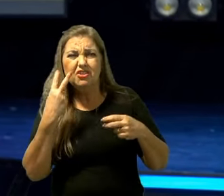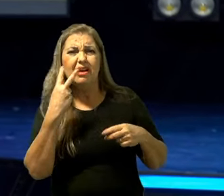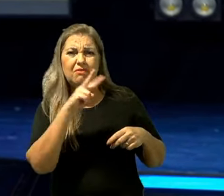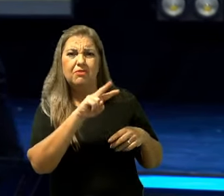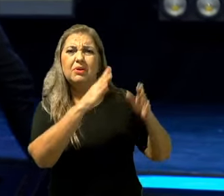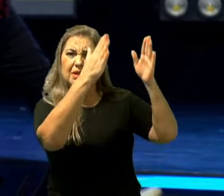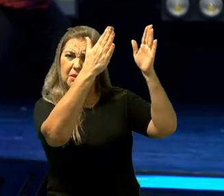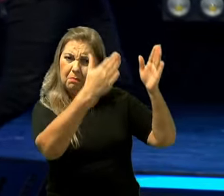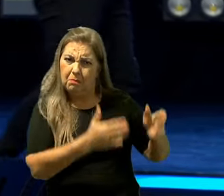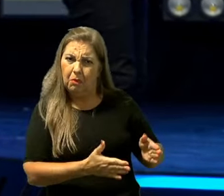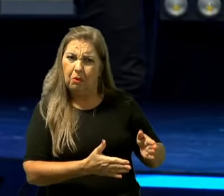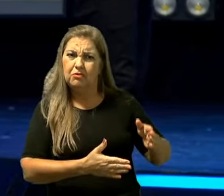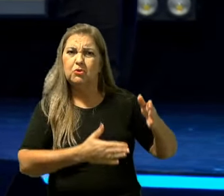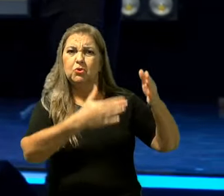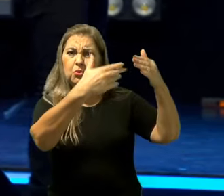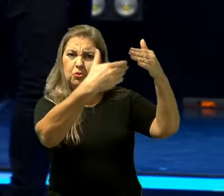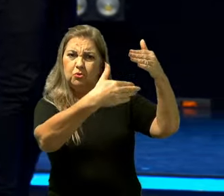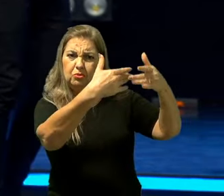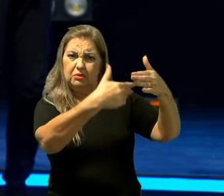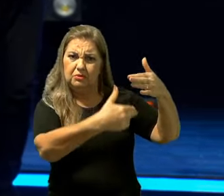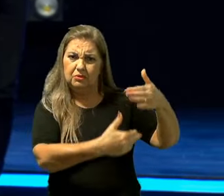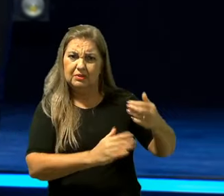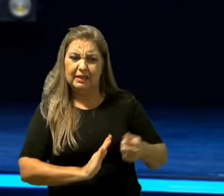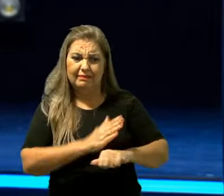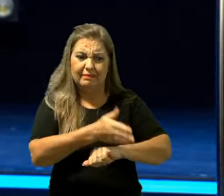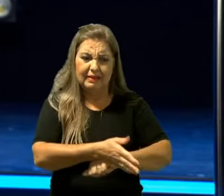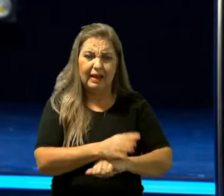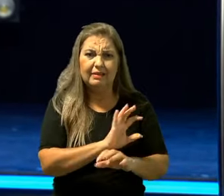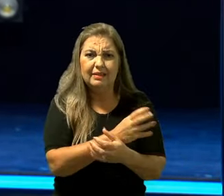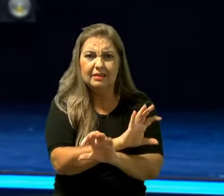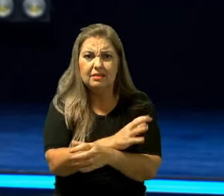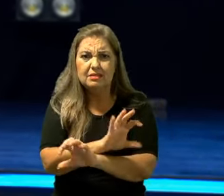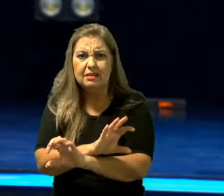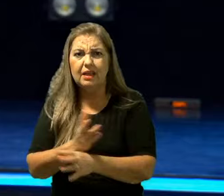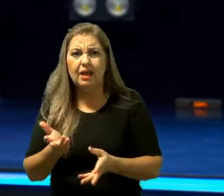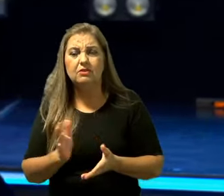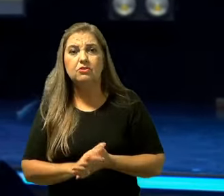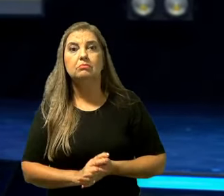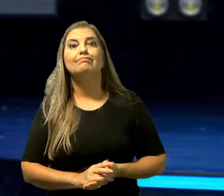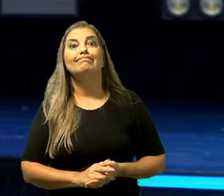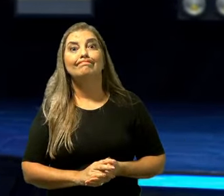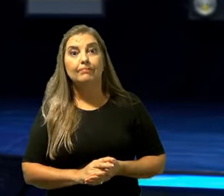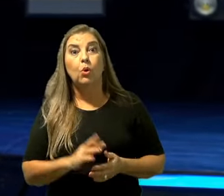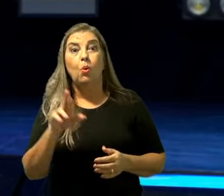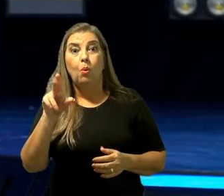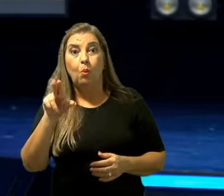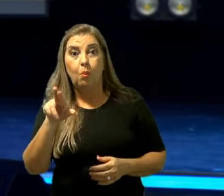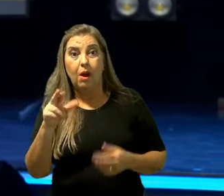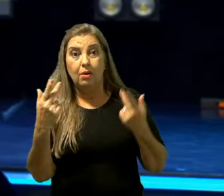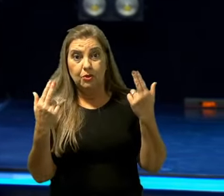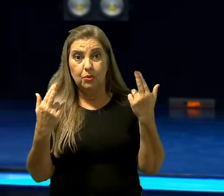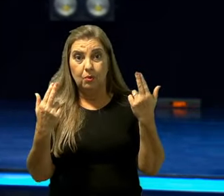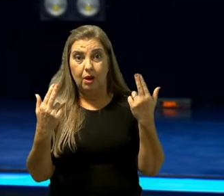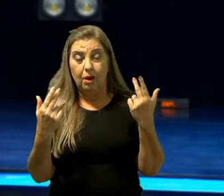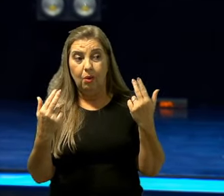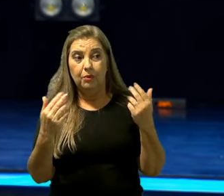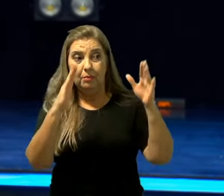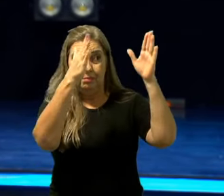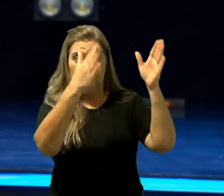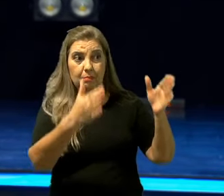imóvel todo de vidro e tal, na entrada da cidade? O mesmo imóvel que me mandaram no link, e é o imóvel que vocês vão ver no vídeo